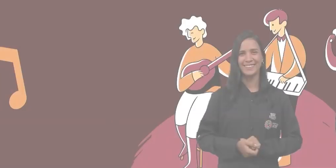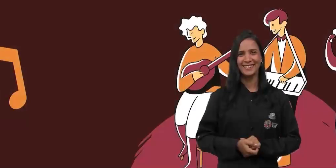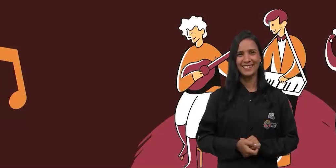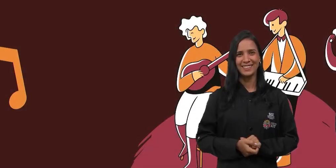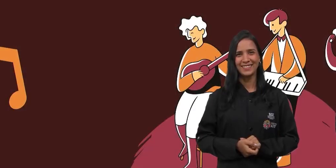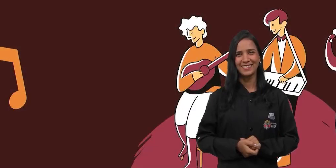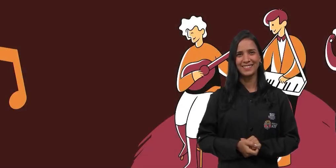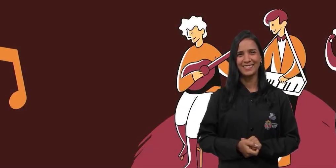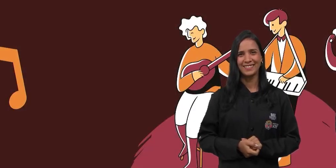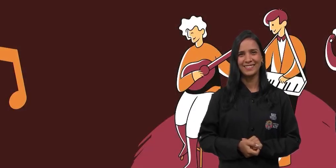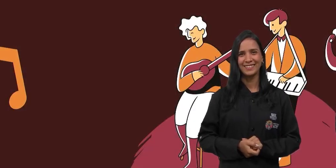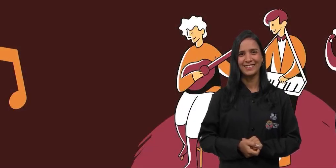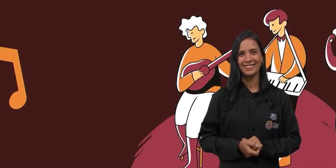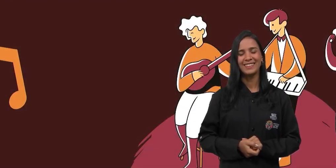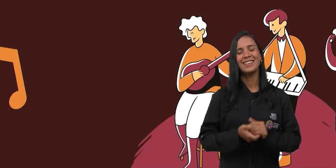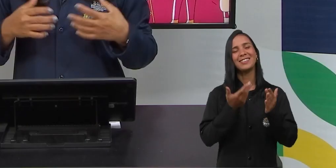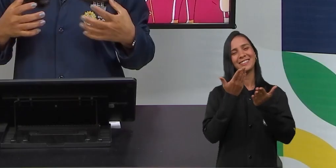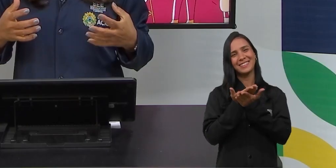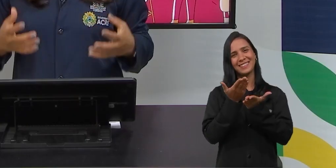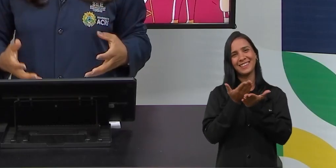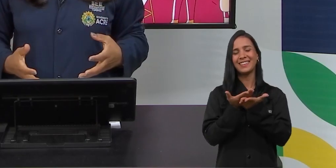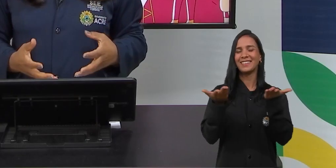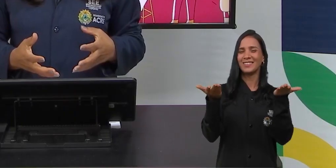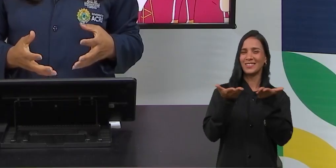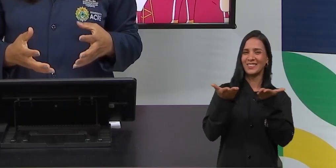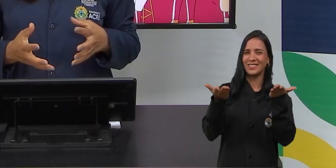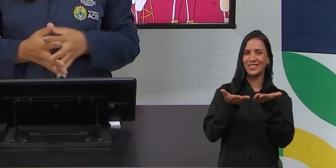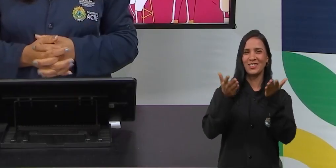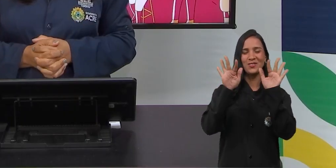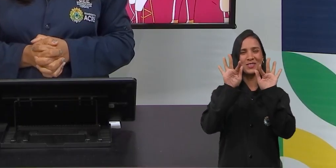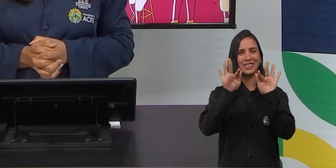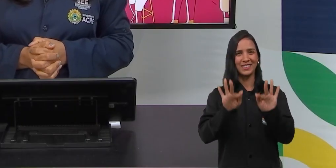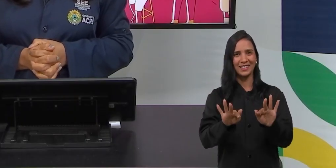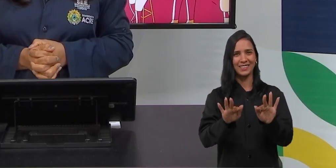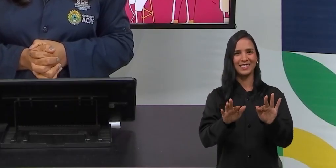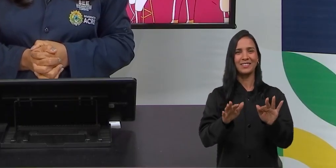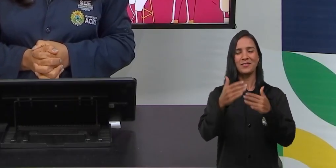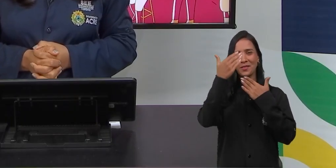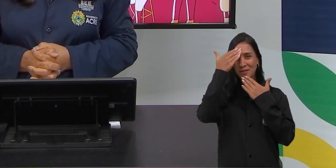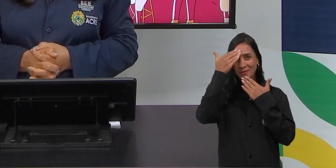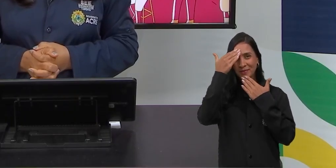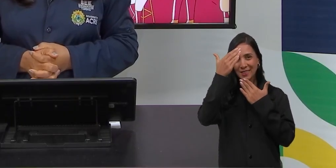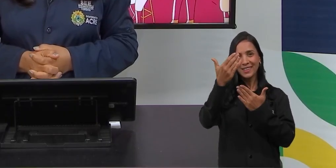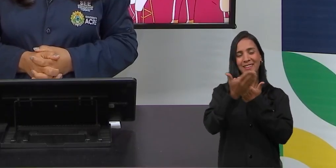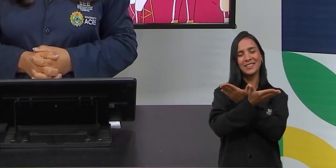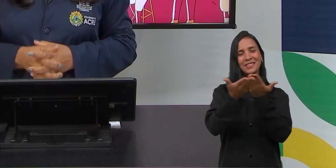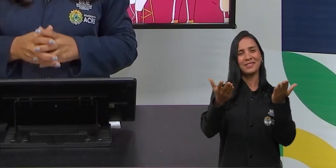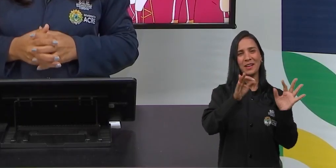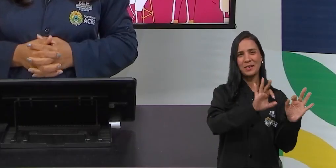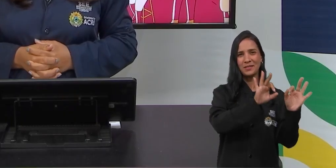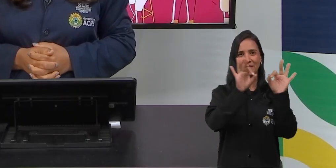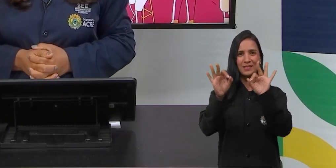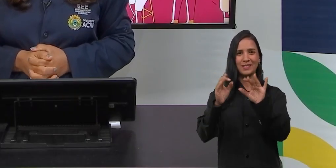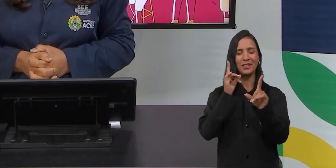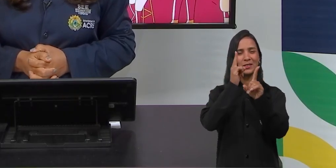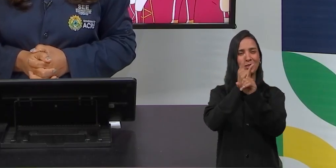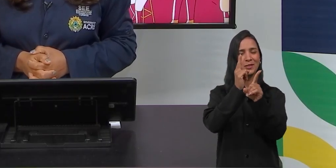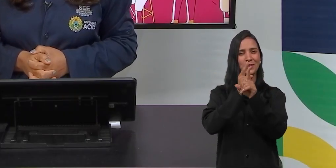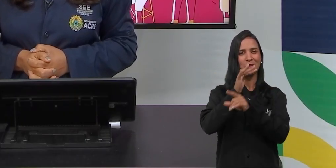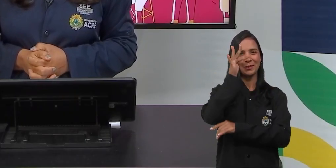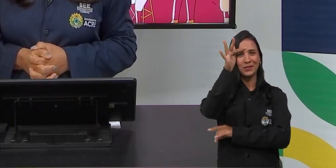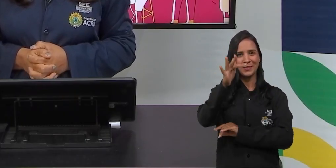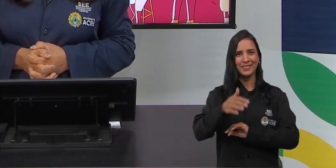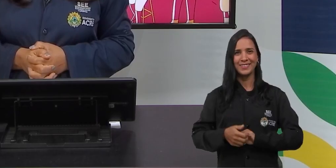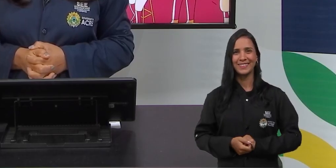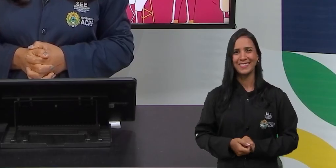coral. A nossa aula de hoje está terminando. Eu agradeço a sua companhia. Até a próxima.